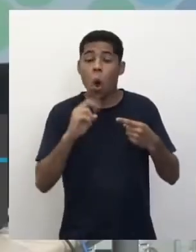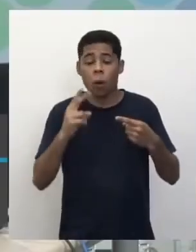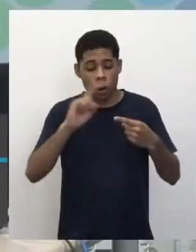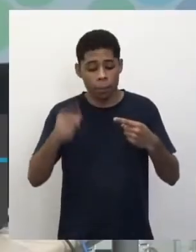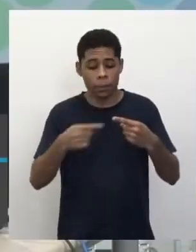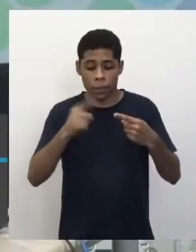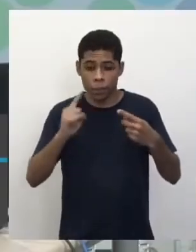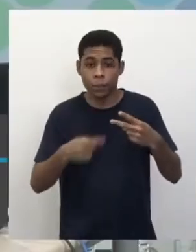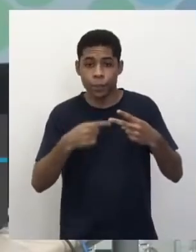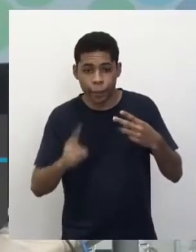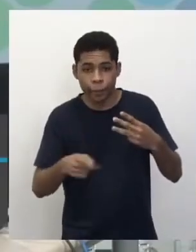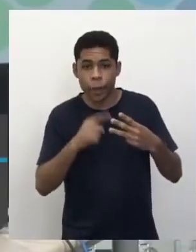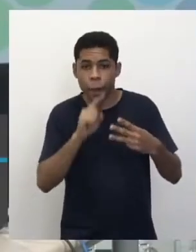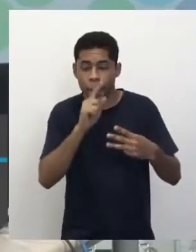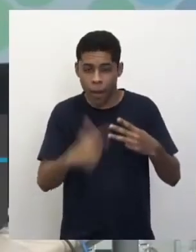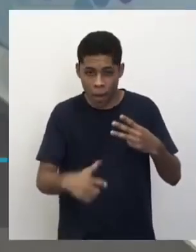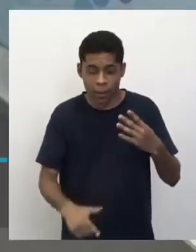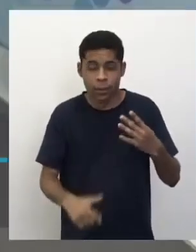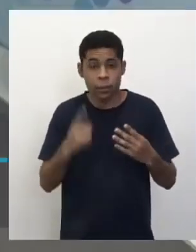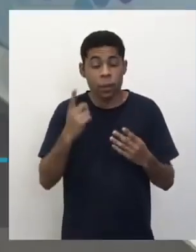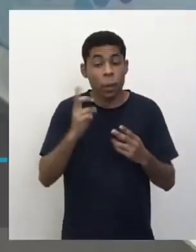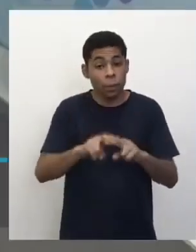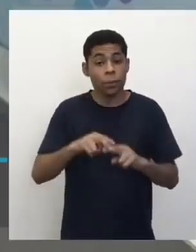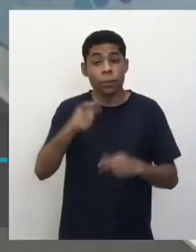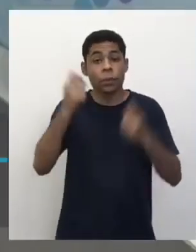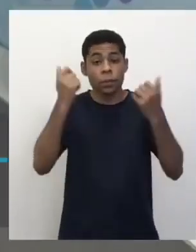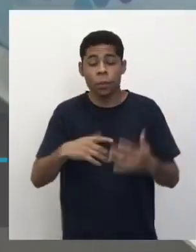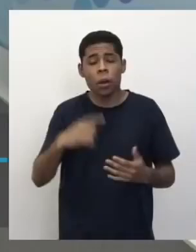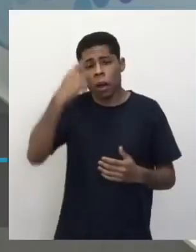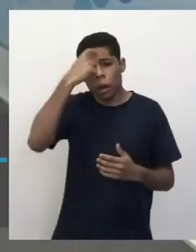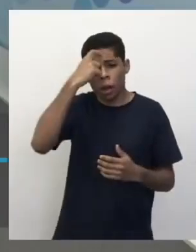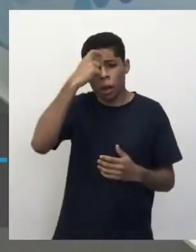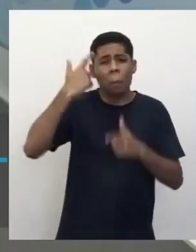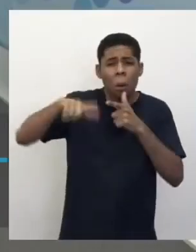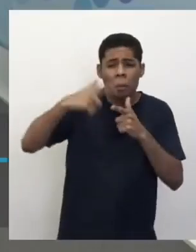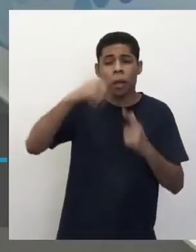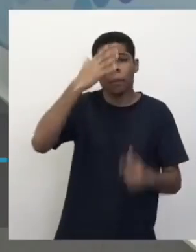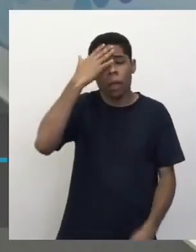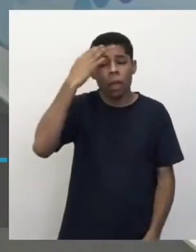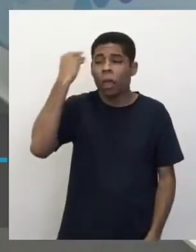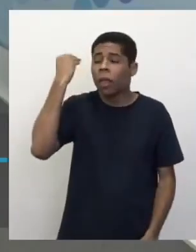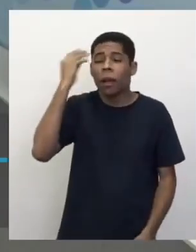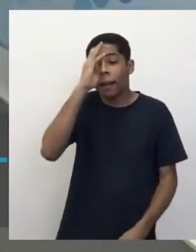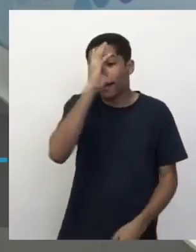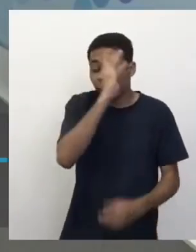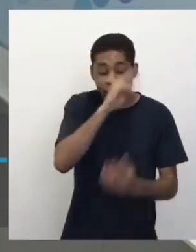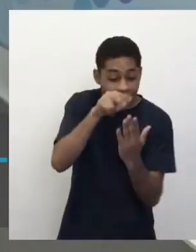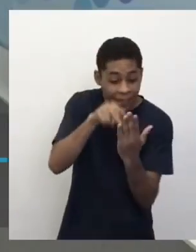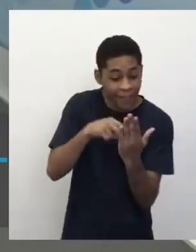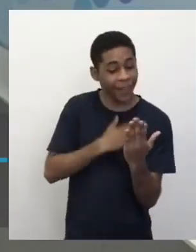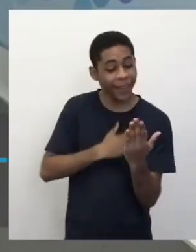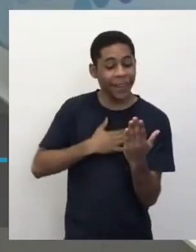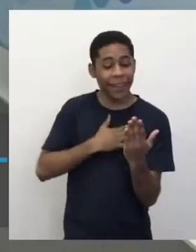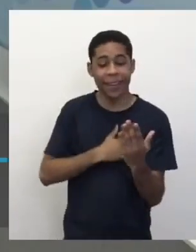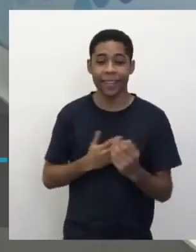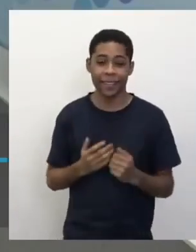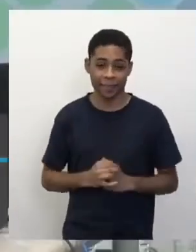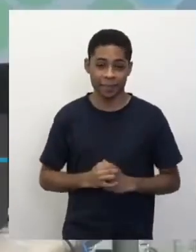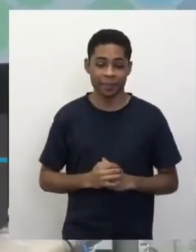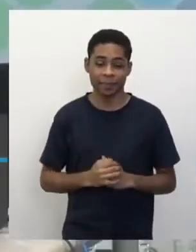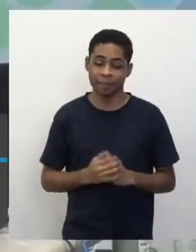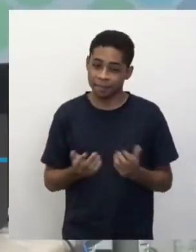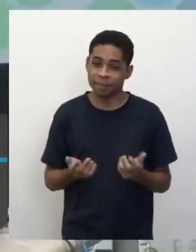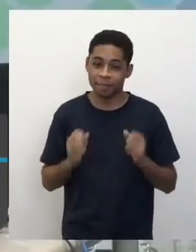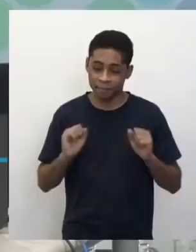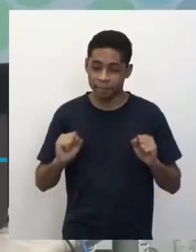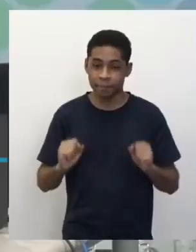para o entretenimento, certo? Sim, muita gente colocou aqui distrair a cabeça também, sim, né? Me desligar do mundo, como uma professora colocou. Ok, muito bem.